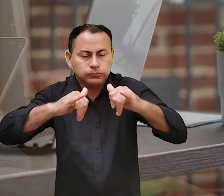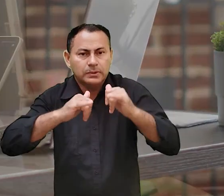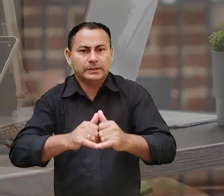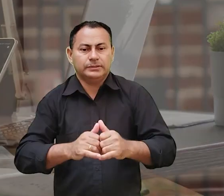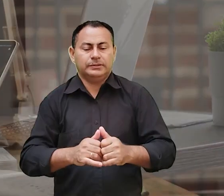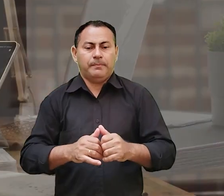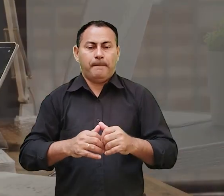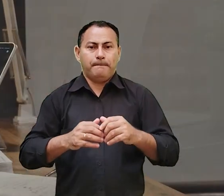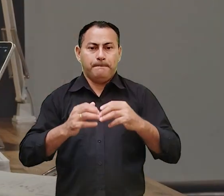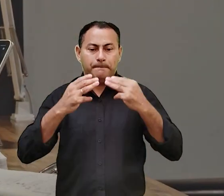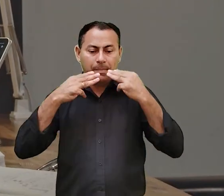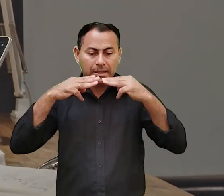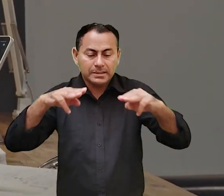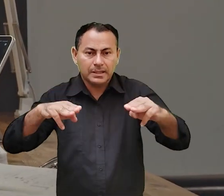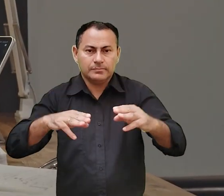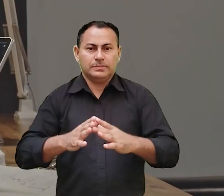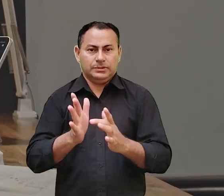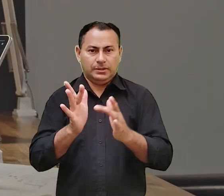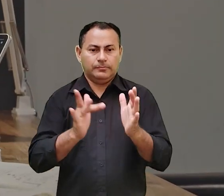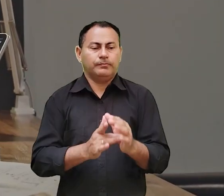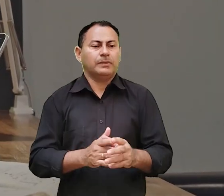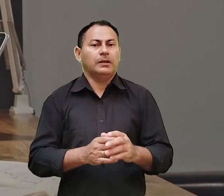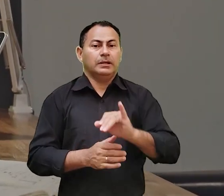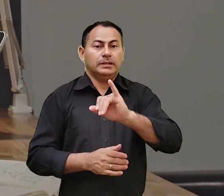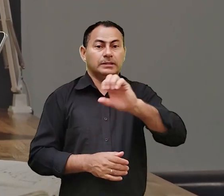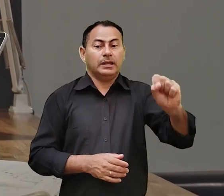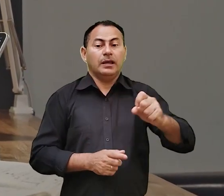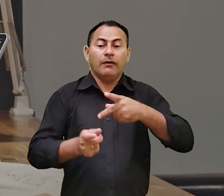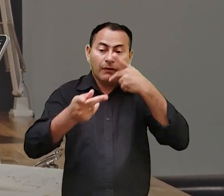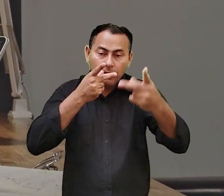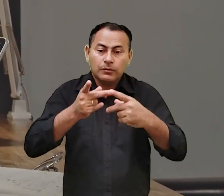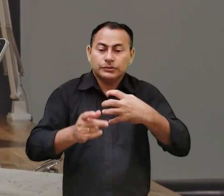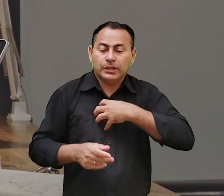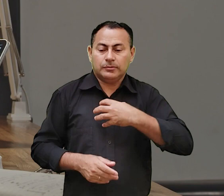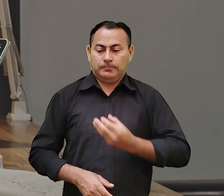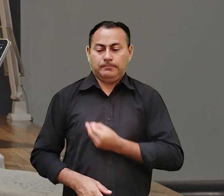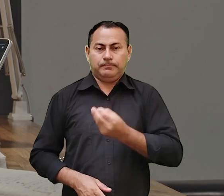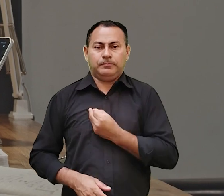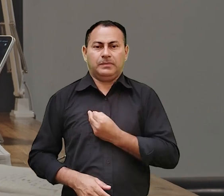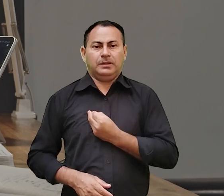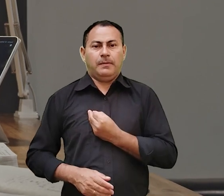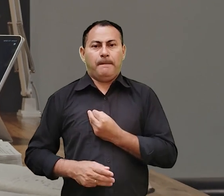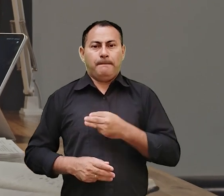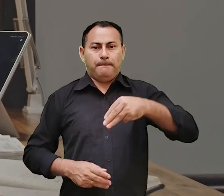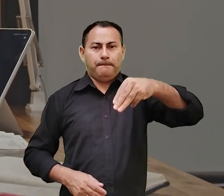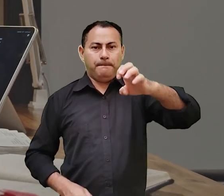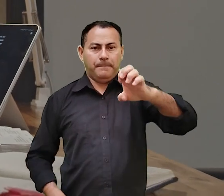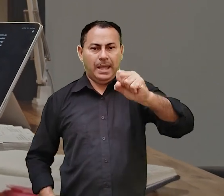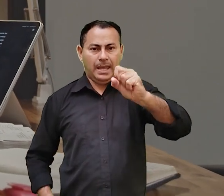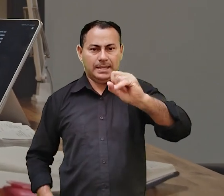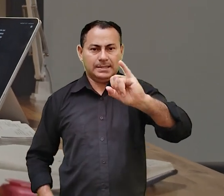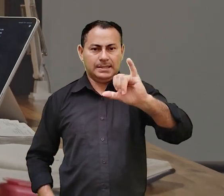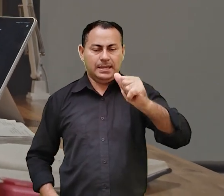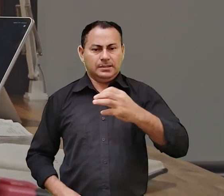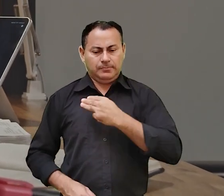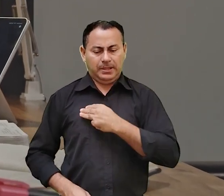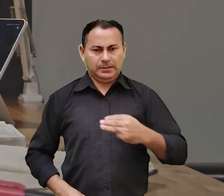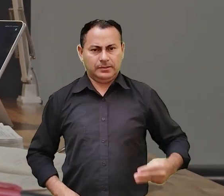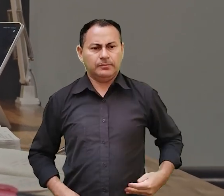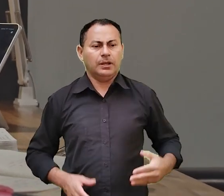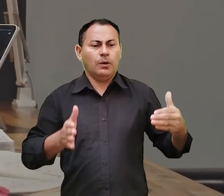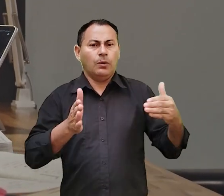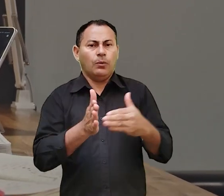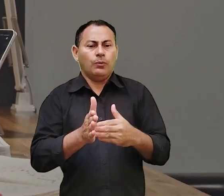profecias messiânicas, Isaías conta como seria a vida do Messias. Vimos algumas dessas profecias em nosso